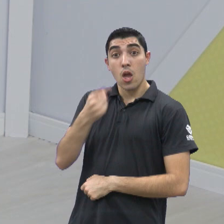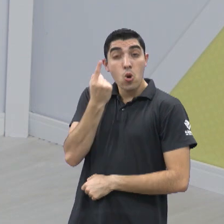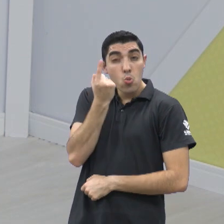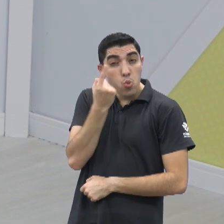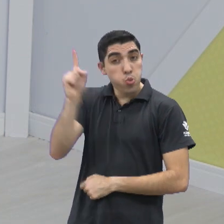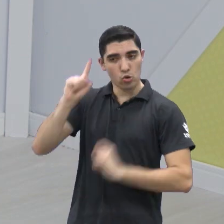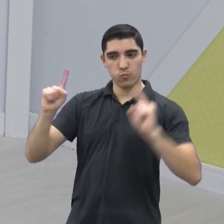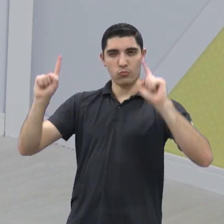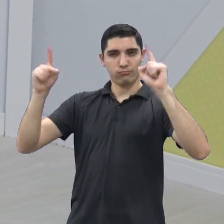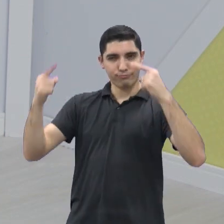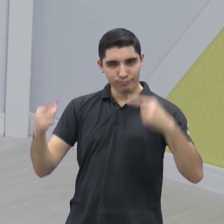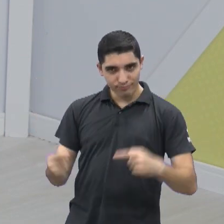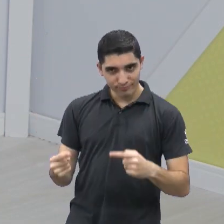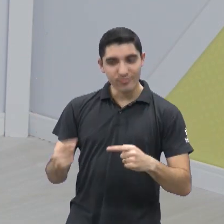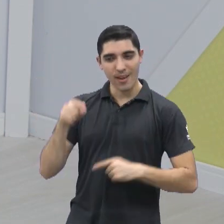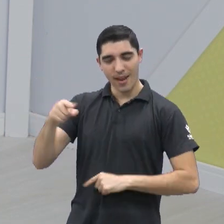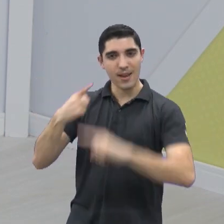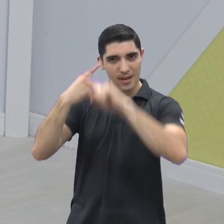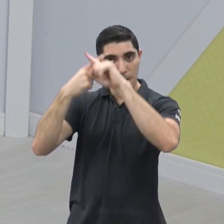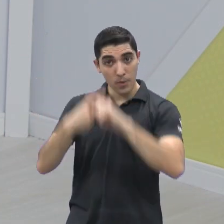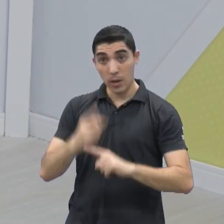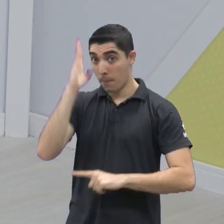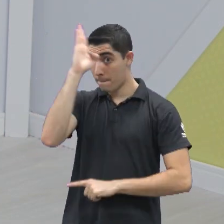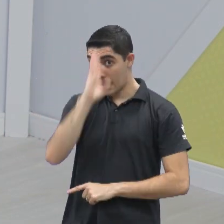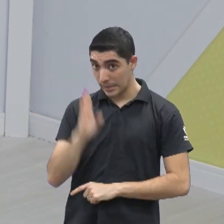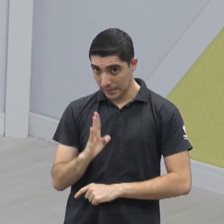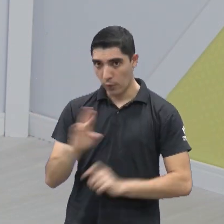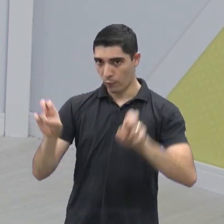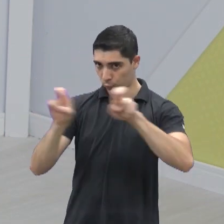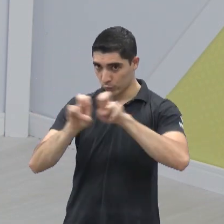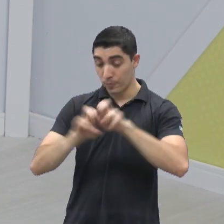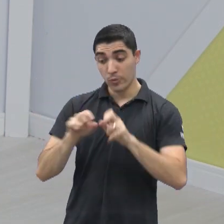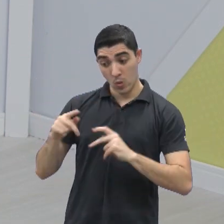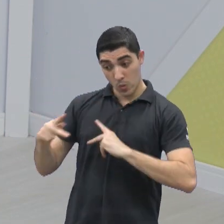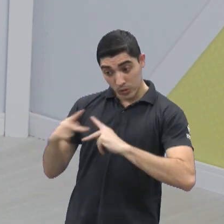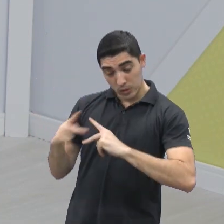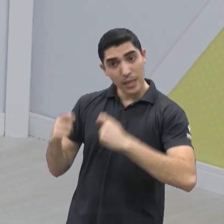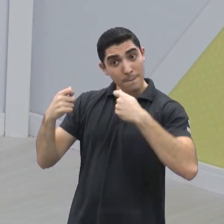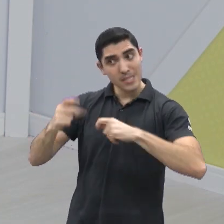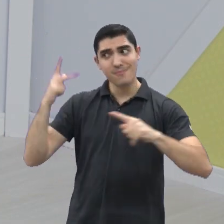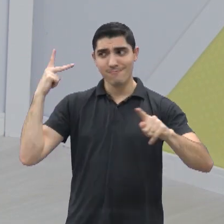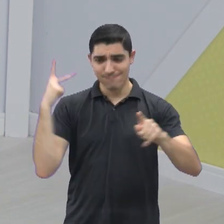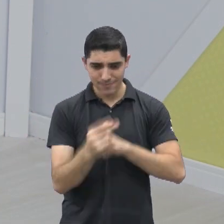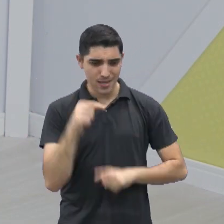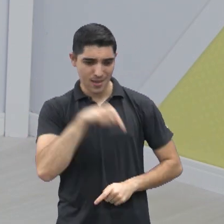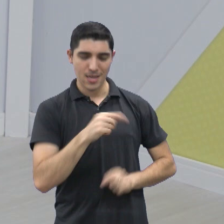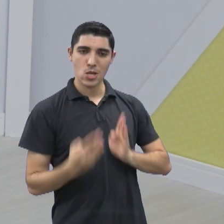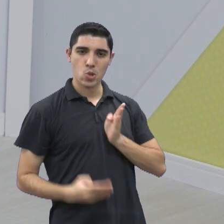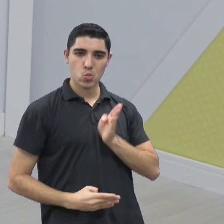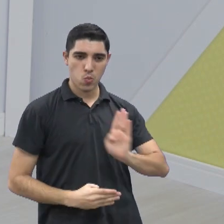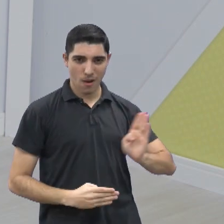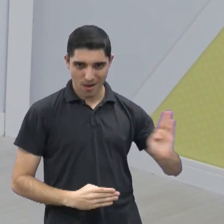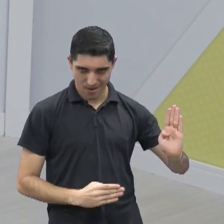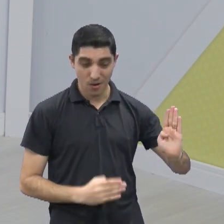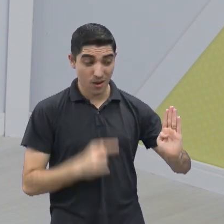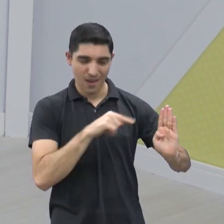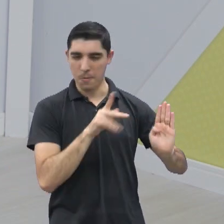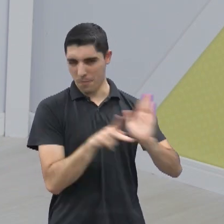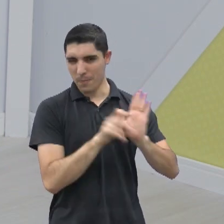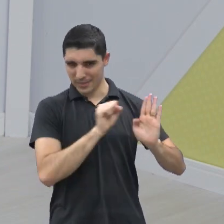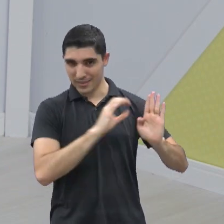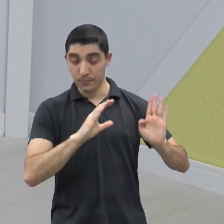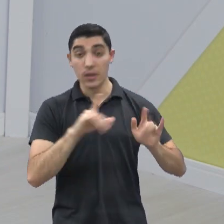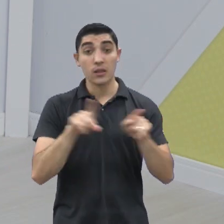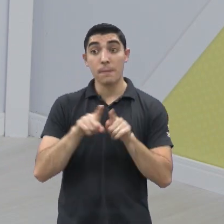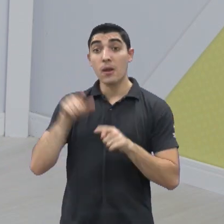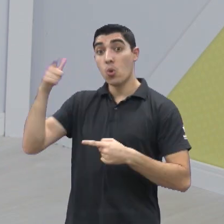fase de classificação da Liga Nacional, precisando da vitória contra o Tubarão de Santa Catarina e ainda secar o Umuarama e